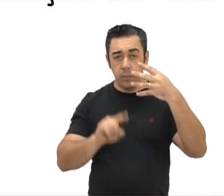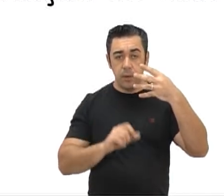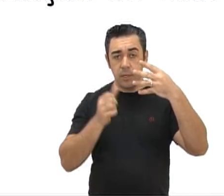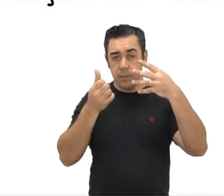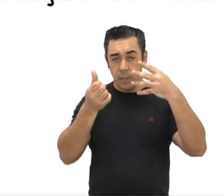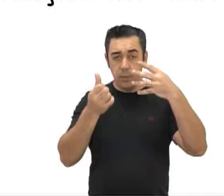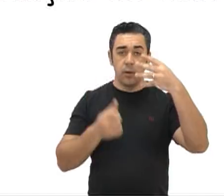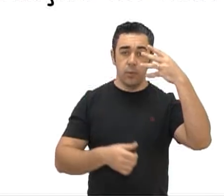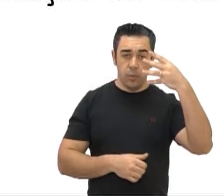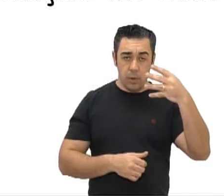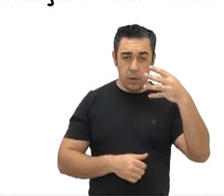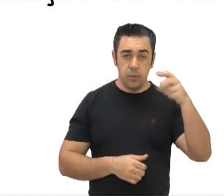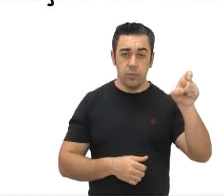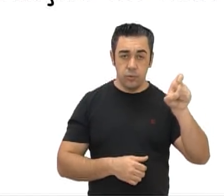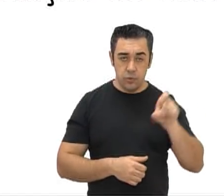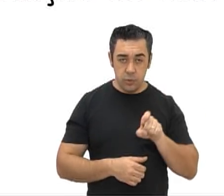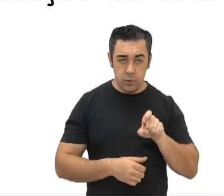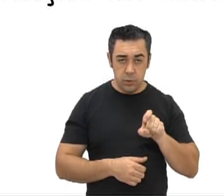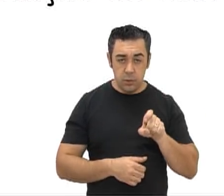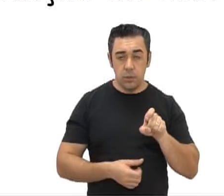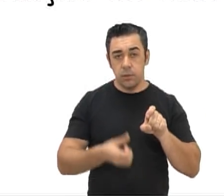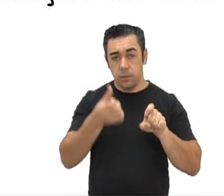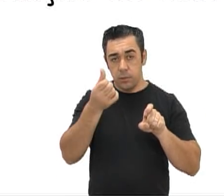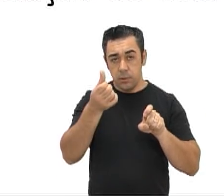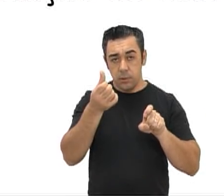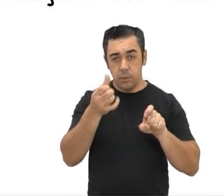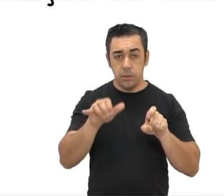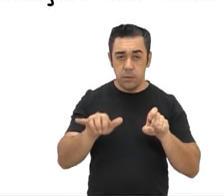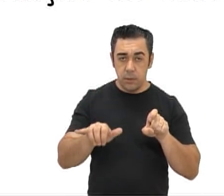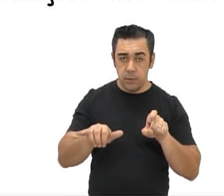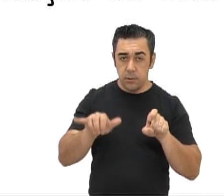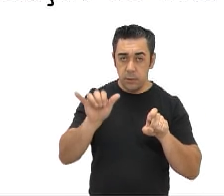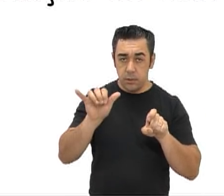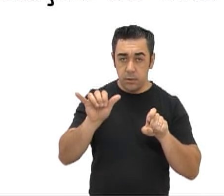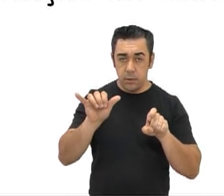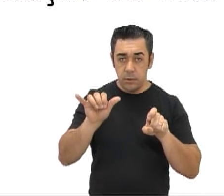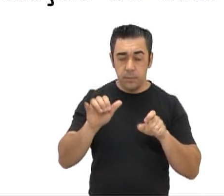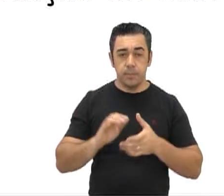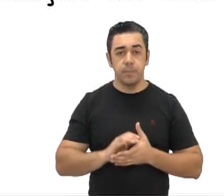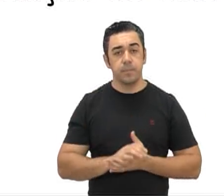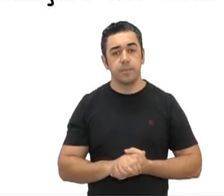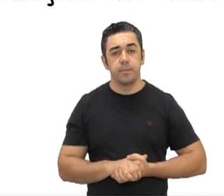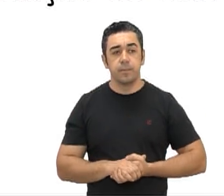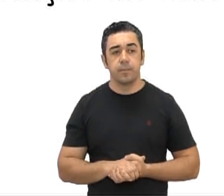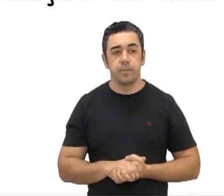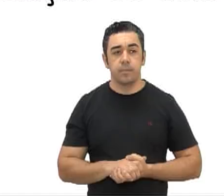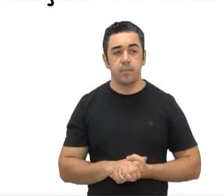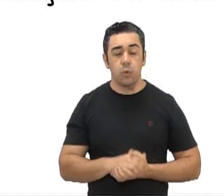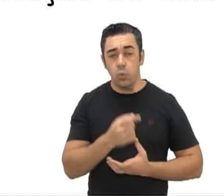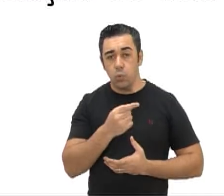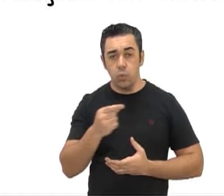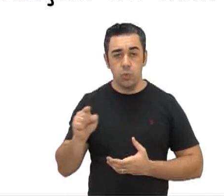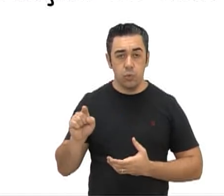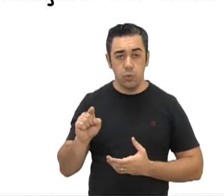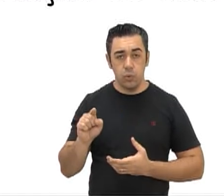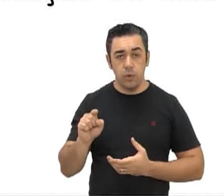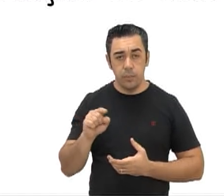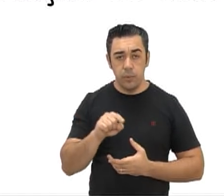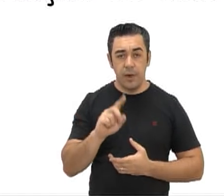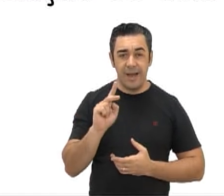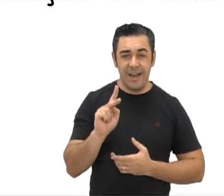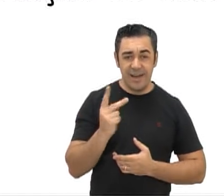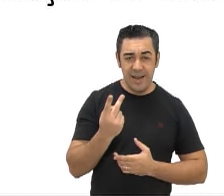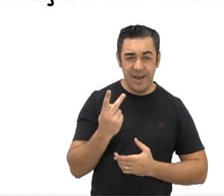6. 4 do eixo X e 6 do eixo Y. E o último, que é o